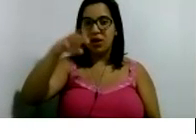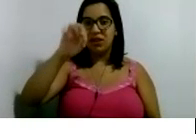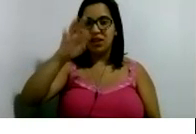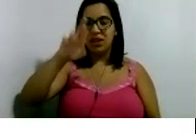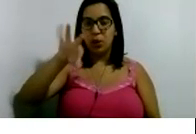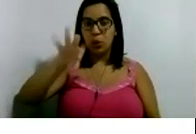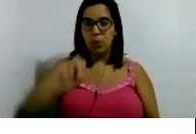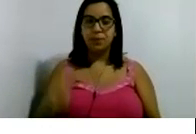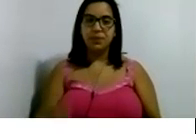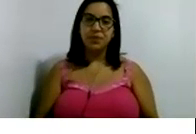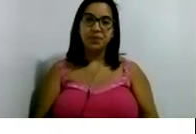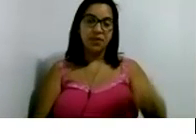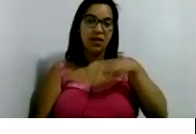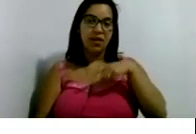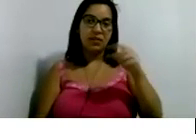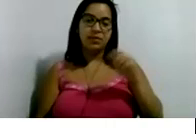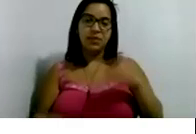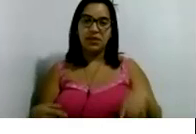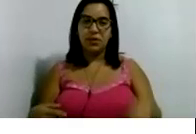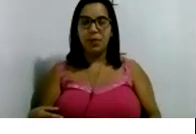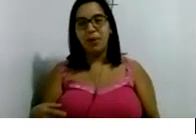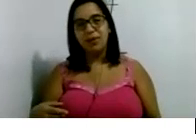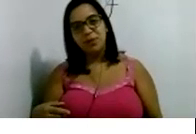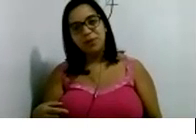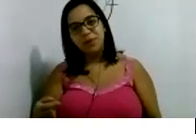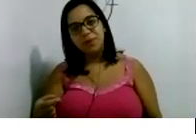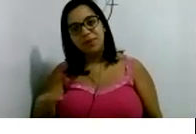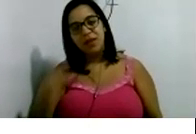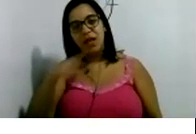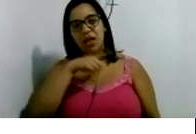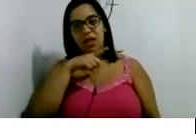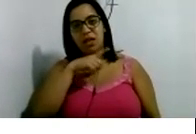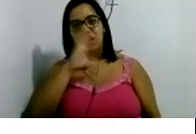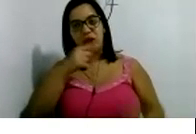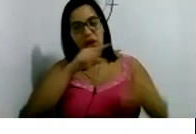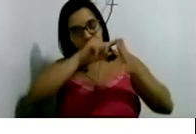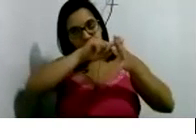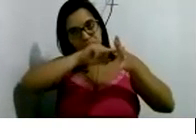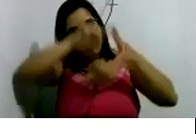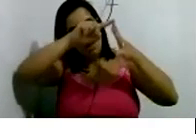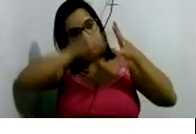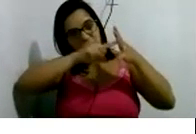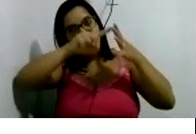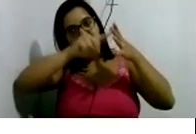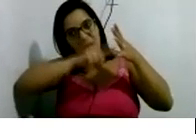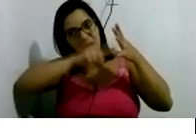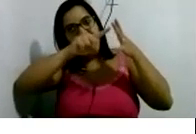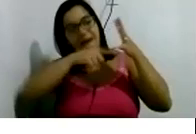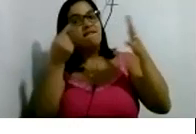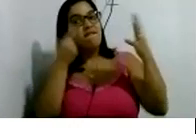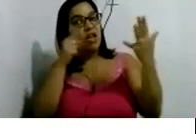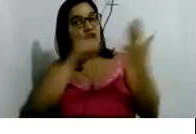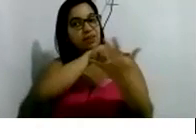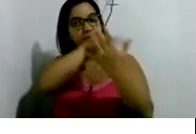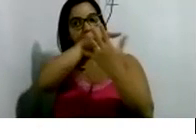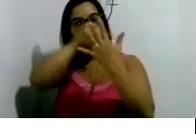Então, aqui, só para evidenciar, a gente já tem essa depressão desses raios, então a gente já consegue identificar melhor